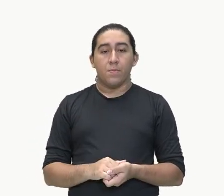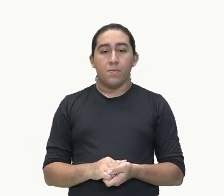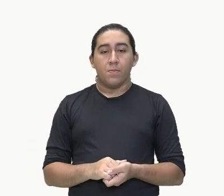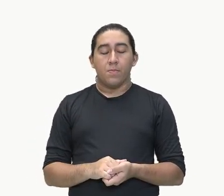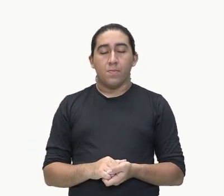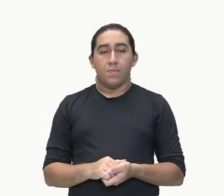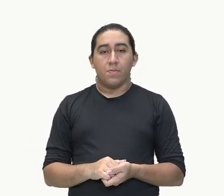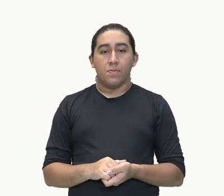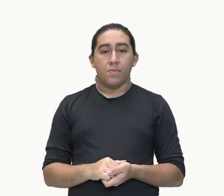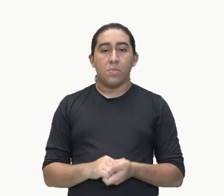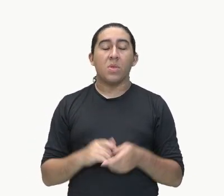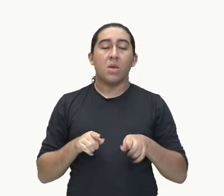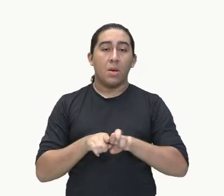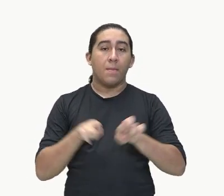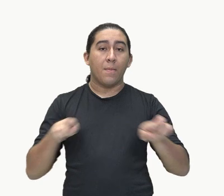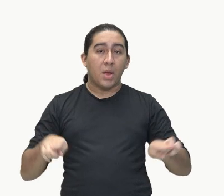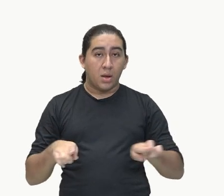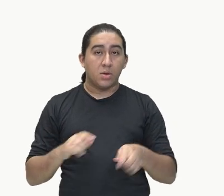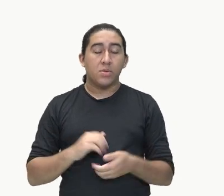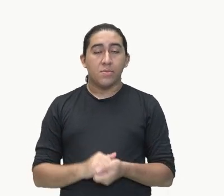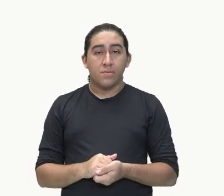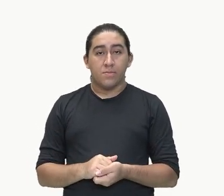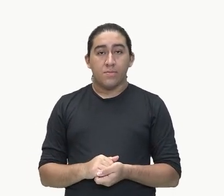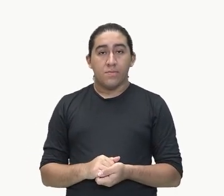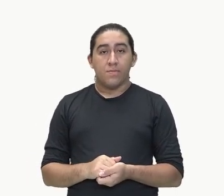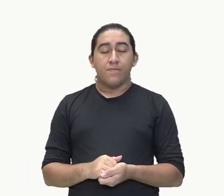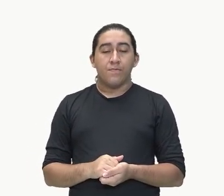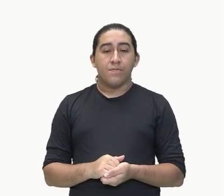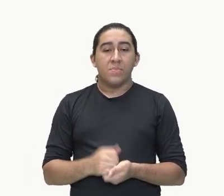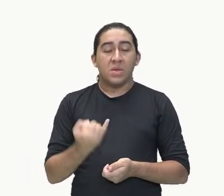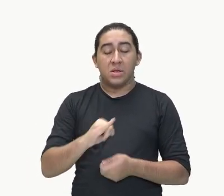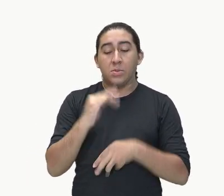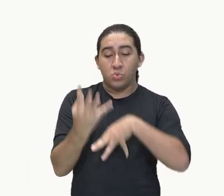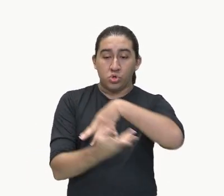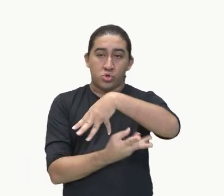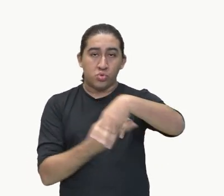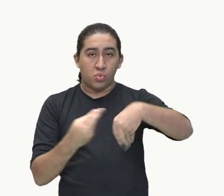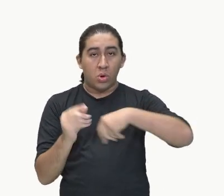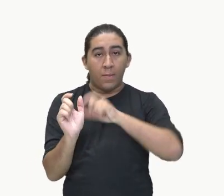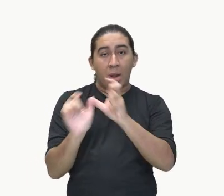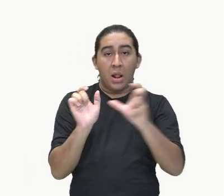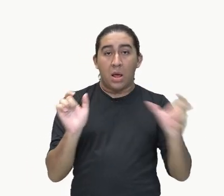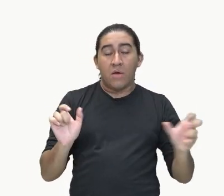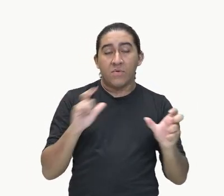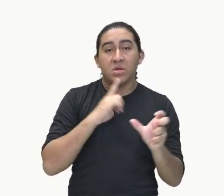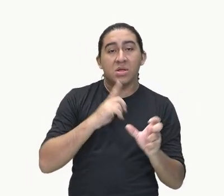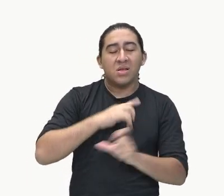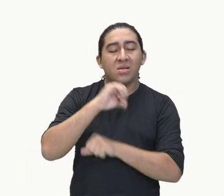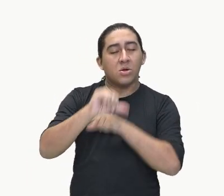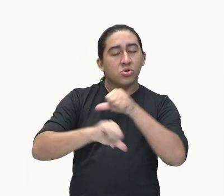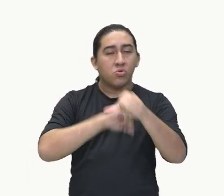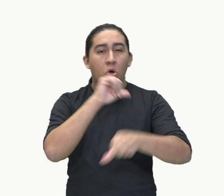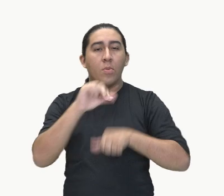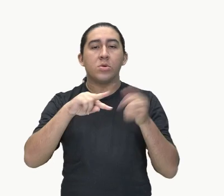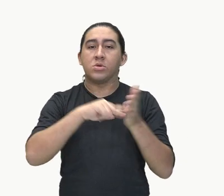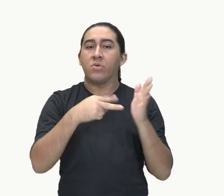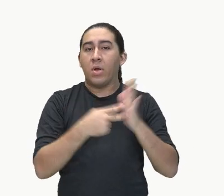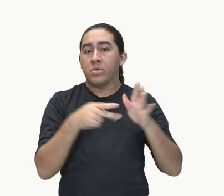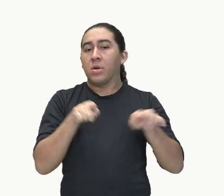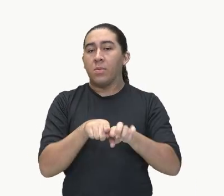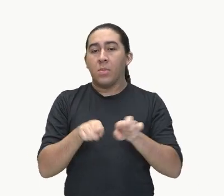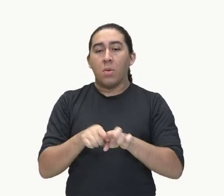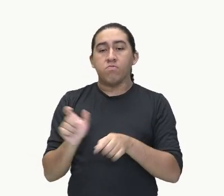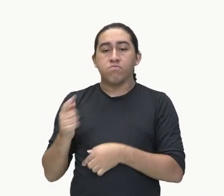Mas quando eu digo copo de leite, aí não já muda totalmente o sentido, a